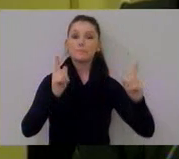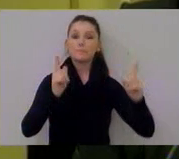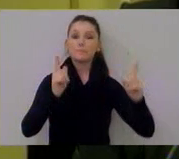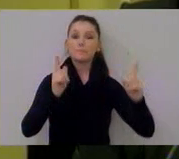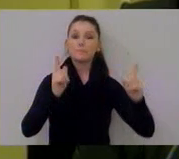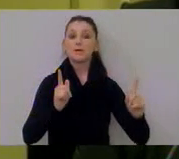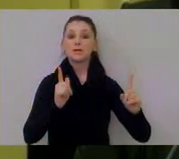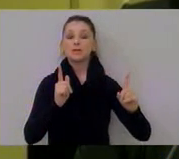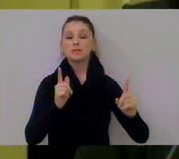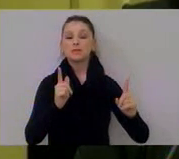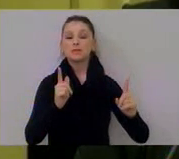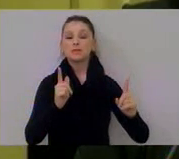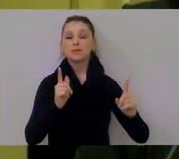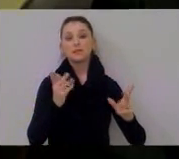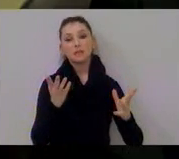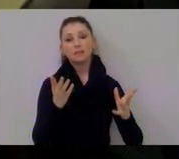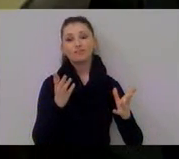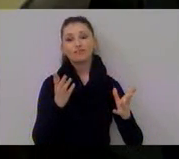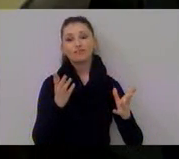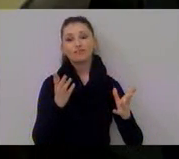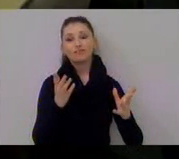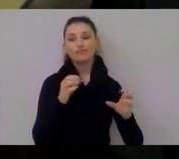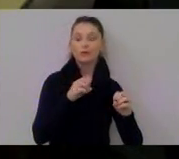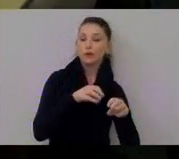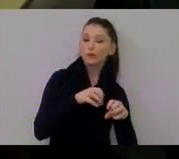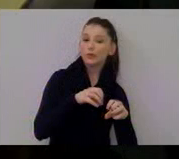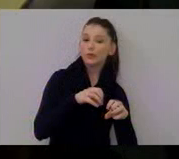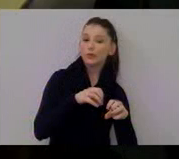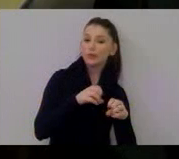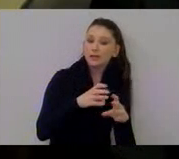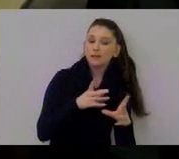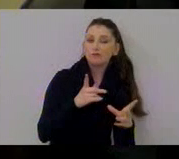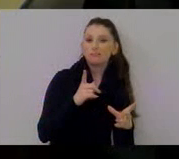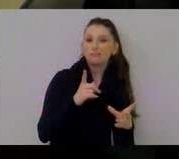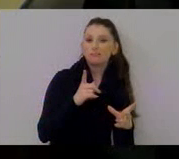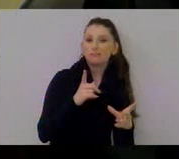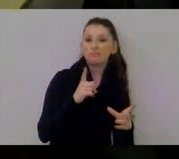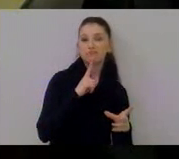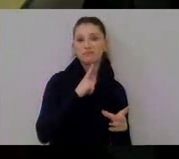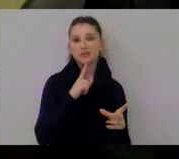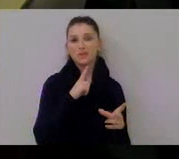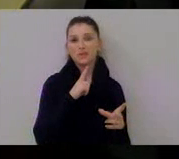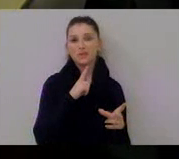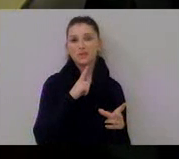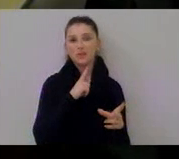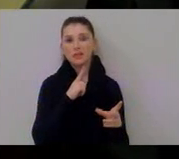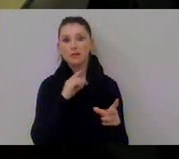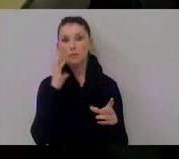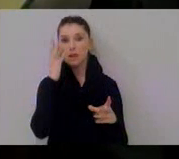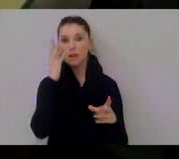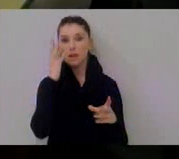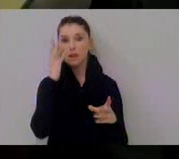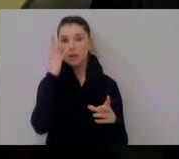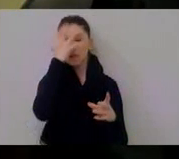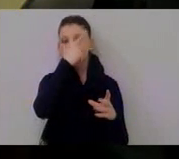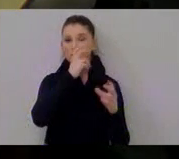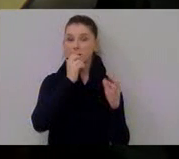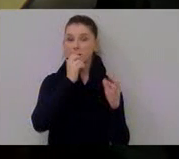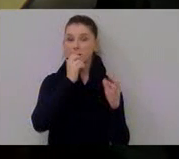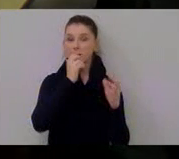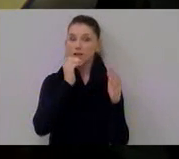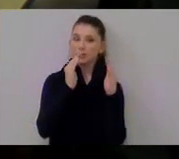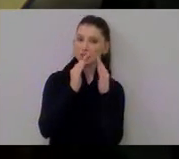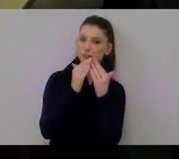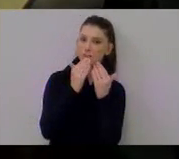linda escola, quase pronta para ser inaugurada, mas